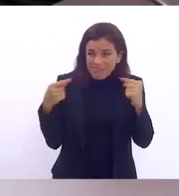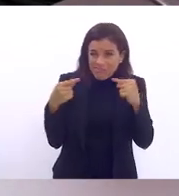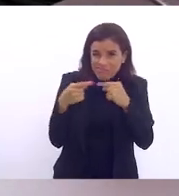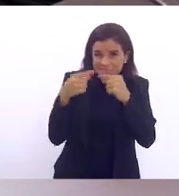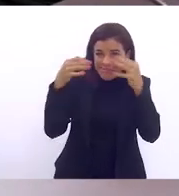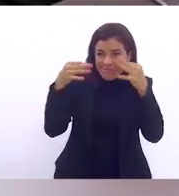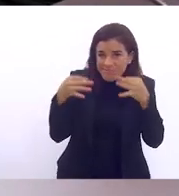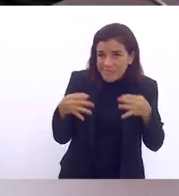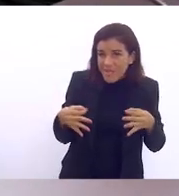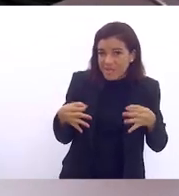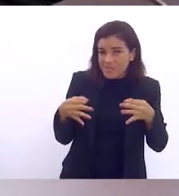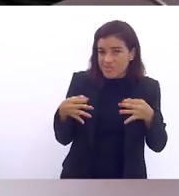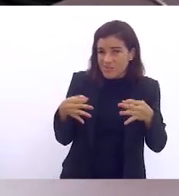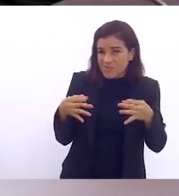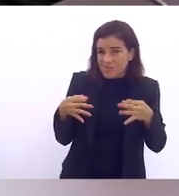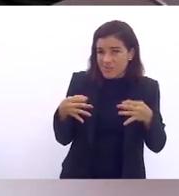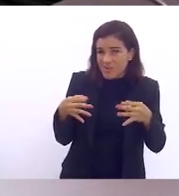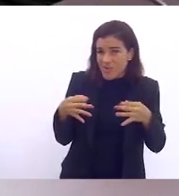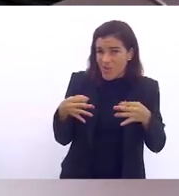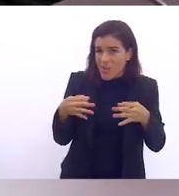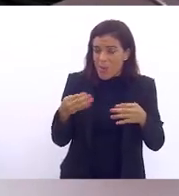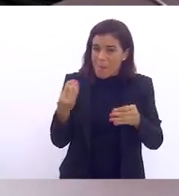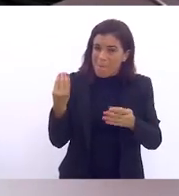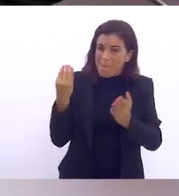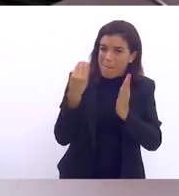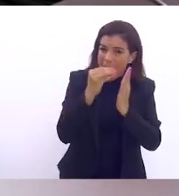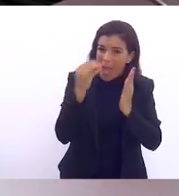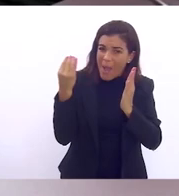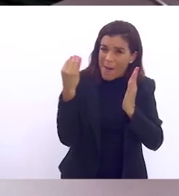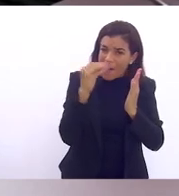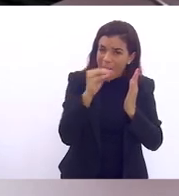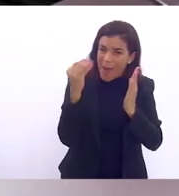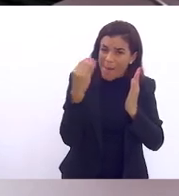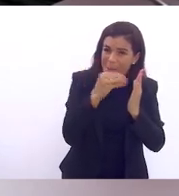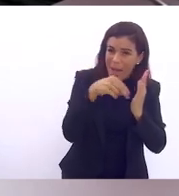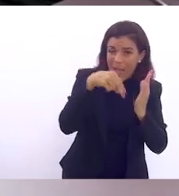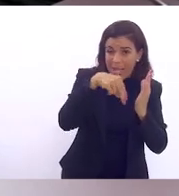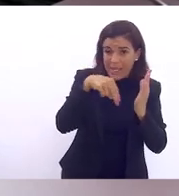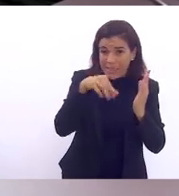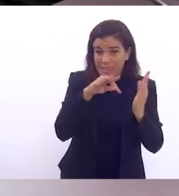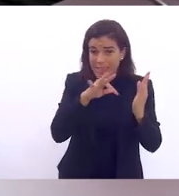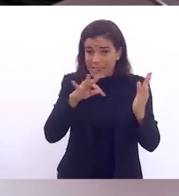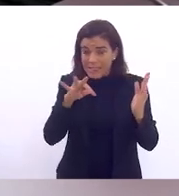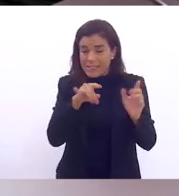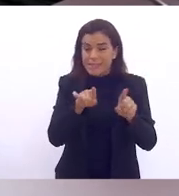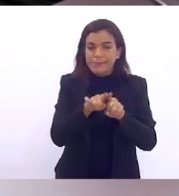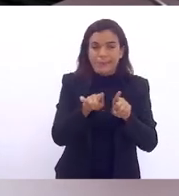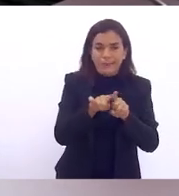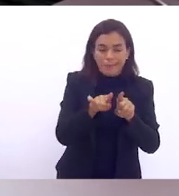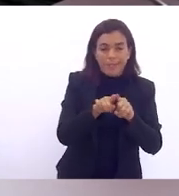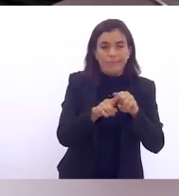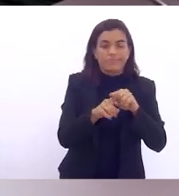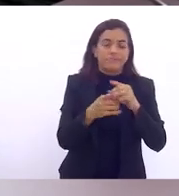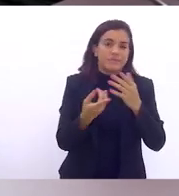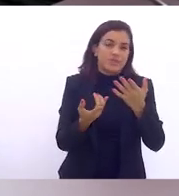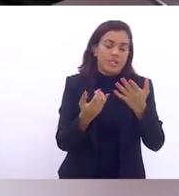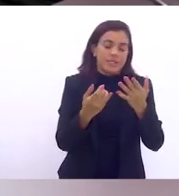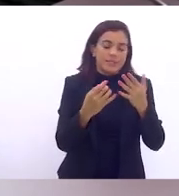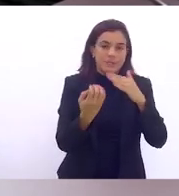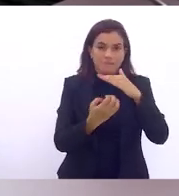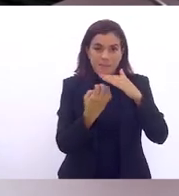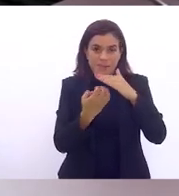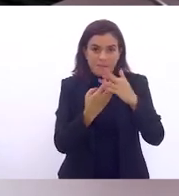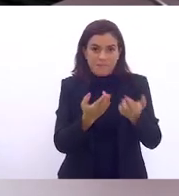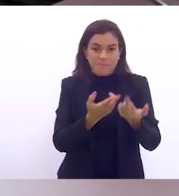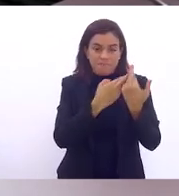fluxo de informações junto à ntt junto aos órgãos responsáveis pela autuação